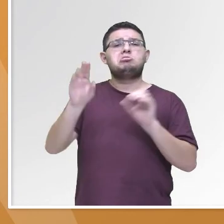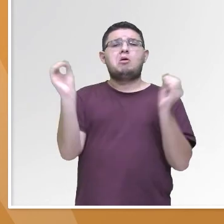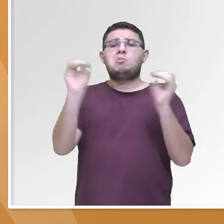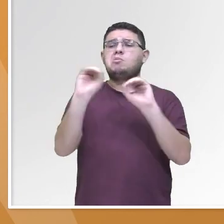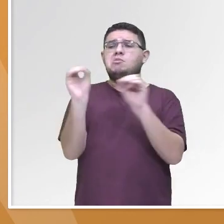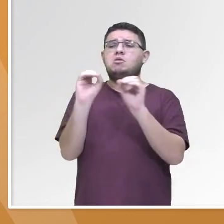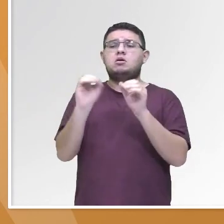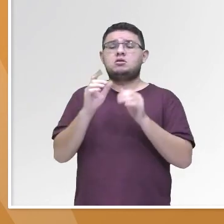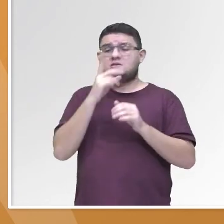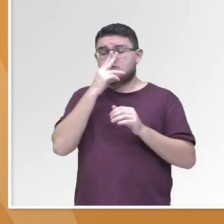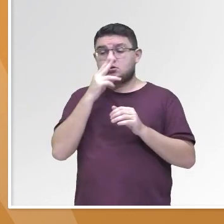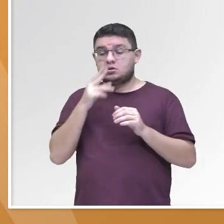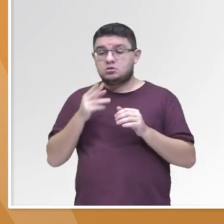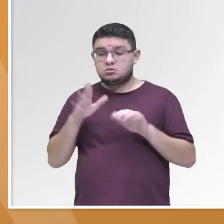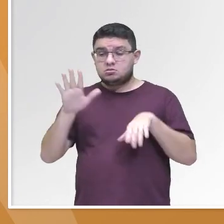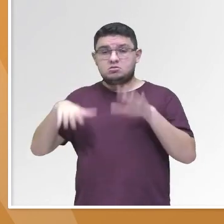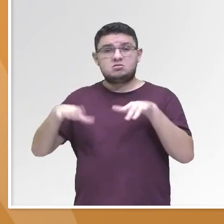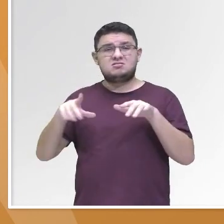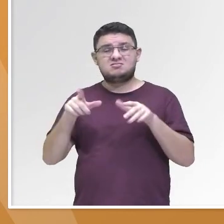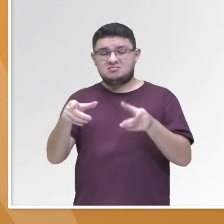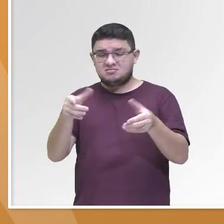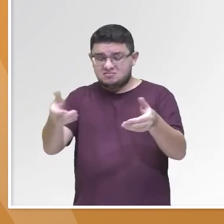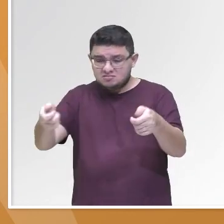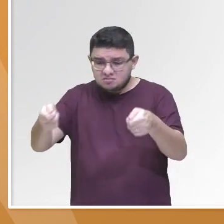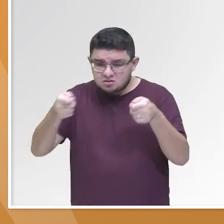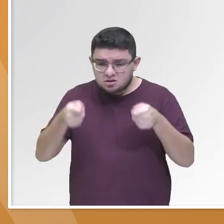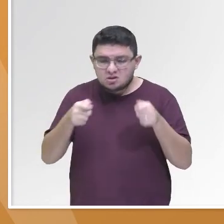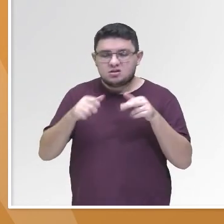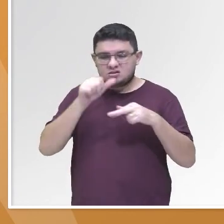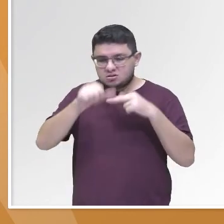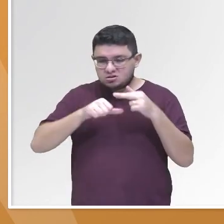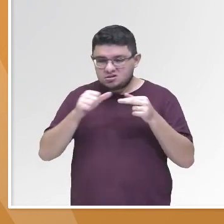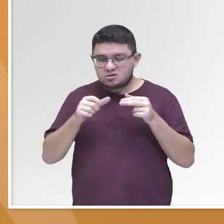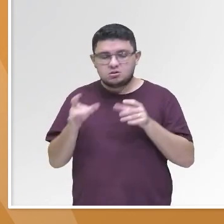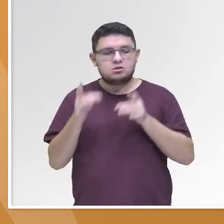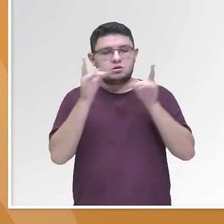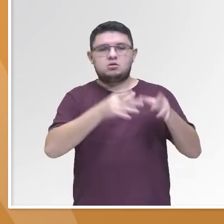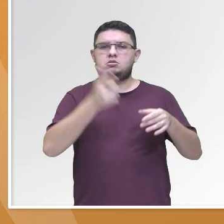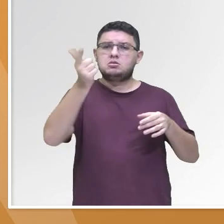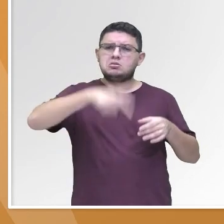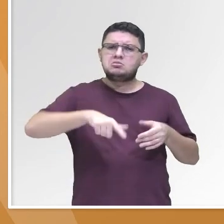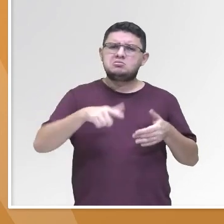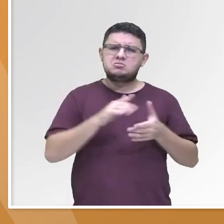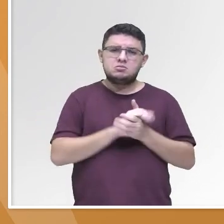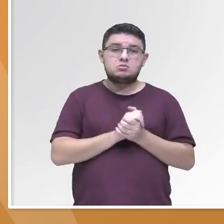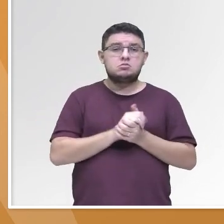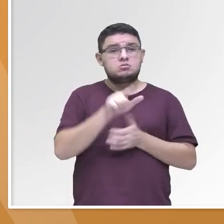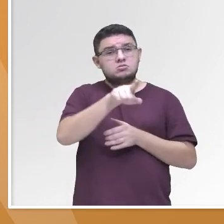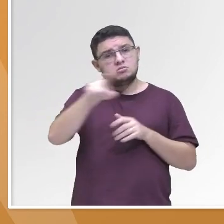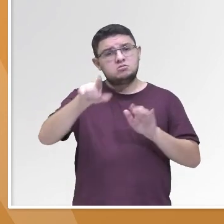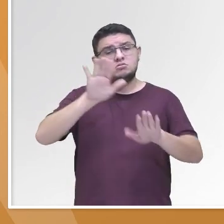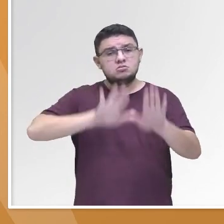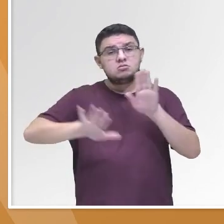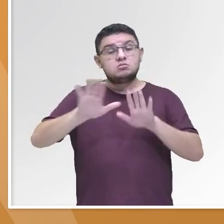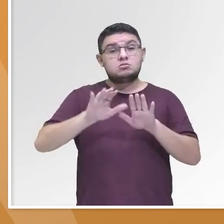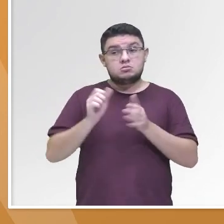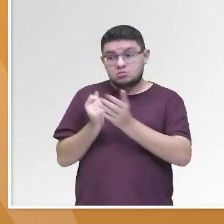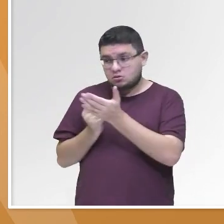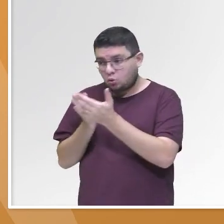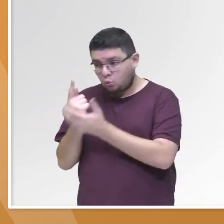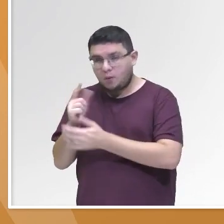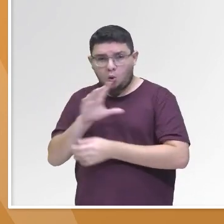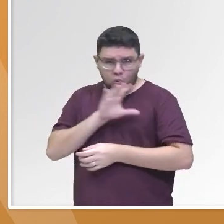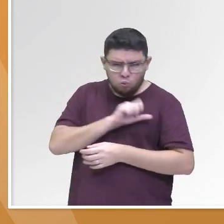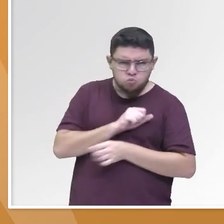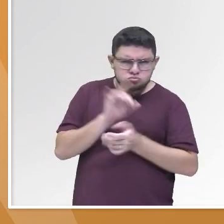que foi reciclado, né? Você não gosta mais e acaba ali jogando também, né? Então você tem que tomar cuidado quando você for comprar aí